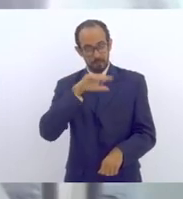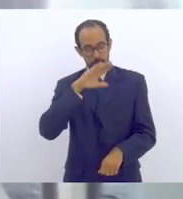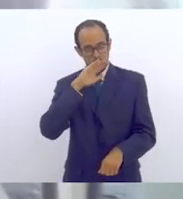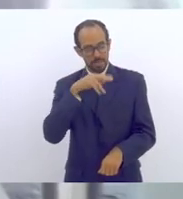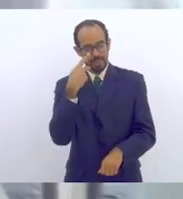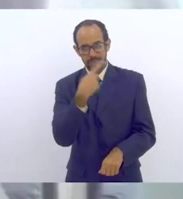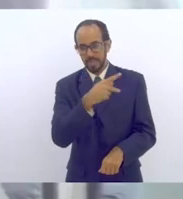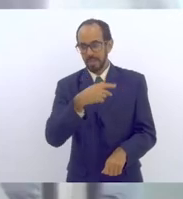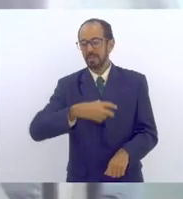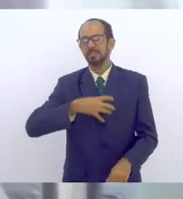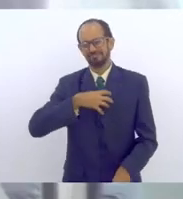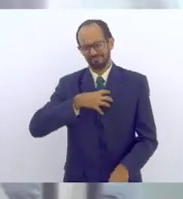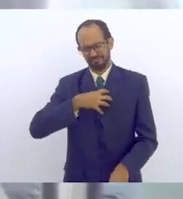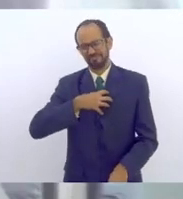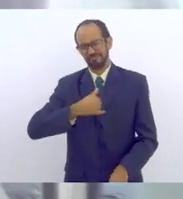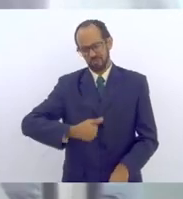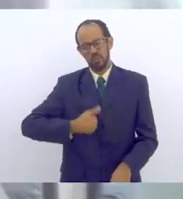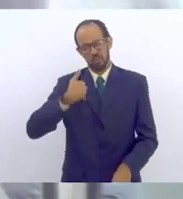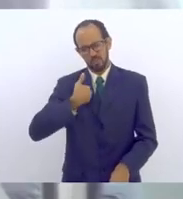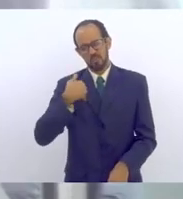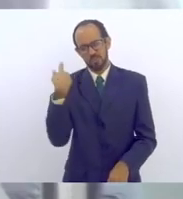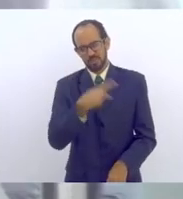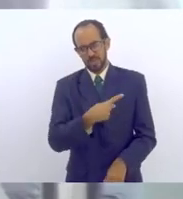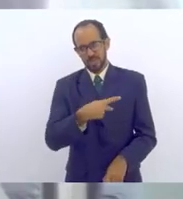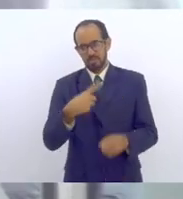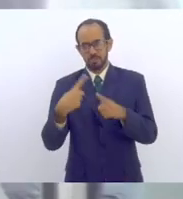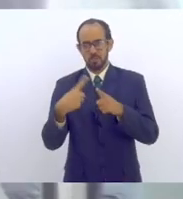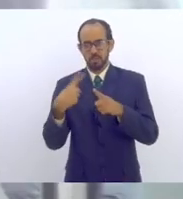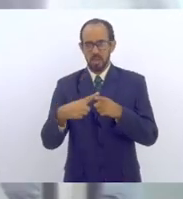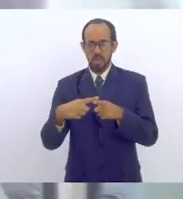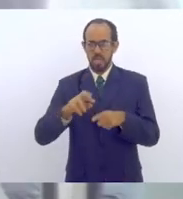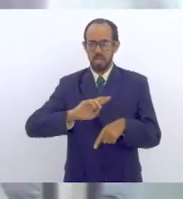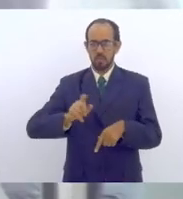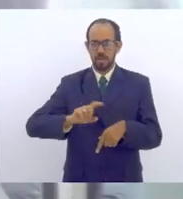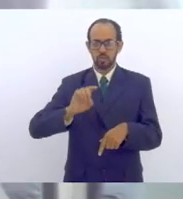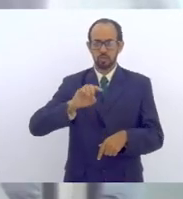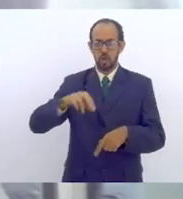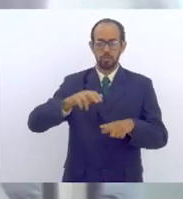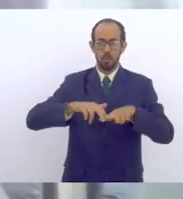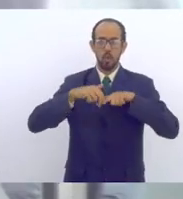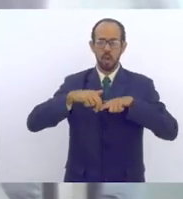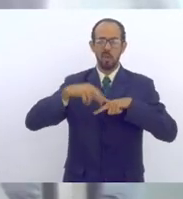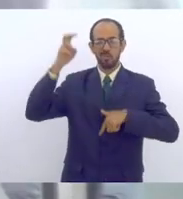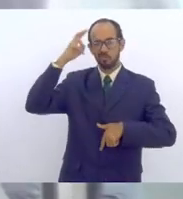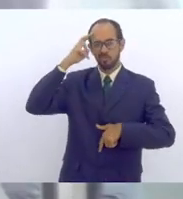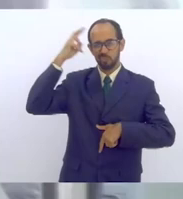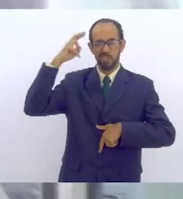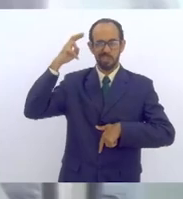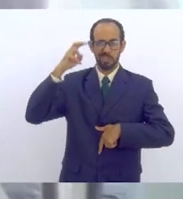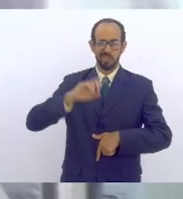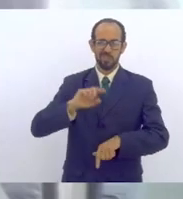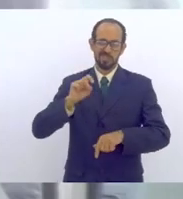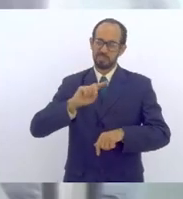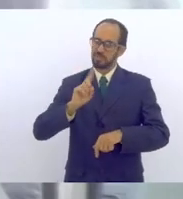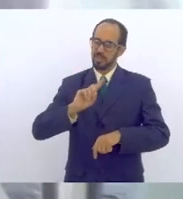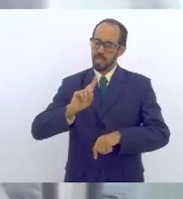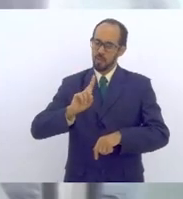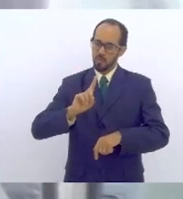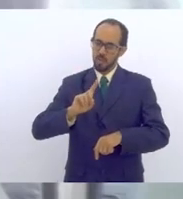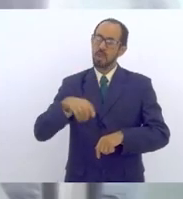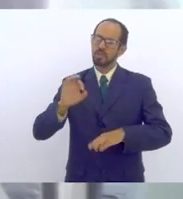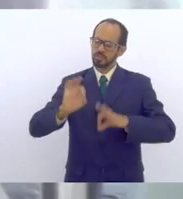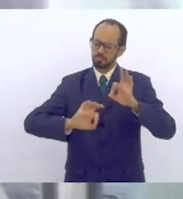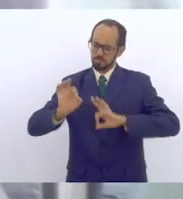Alan é uma pessoa não é só do ponto de vista intelectual do preparo se preparou de verdade